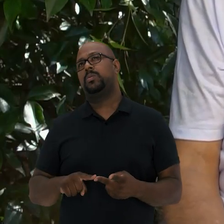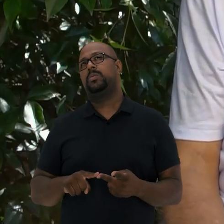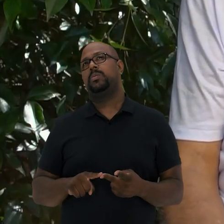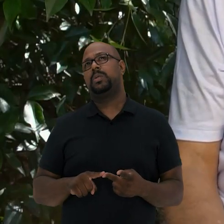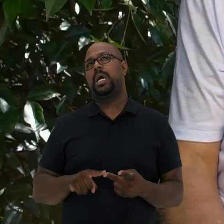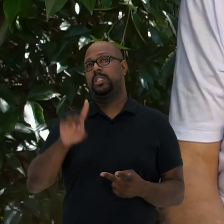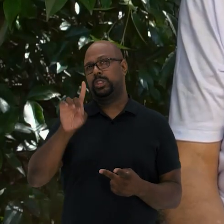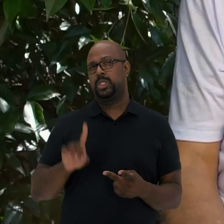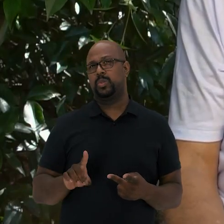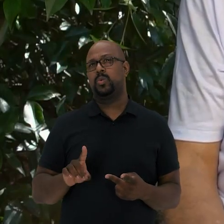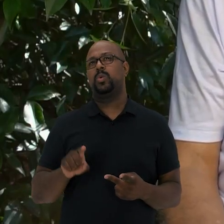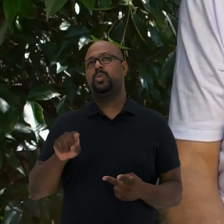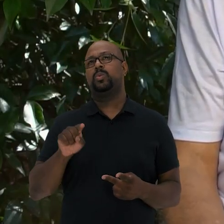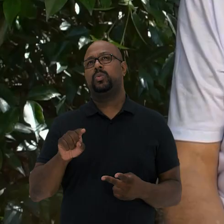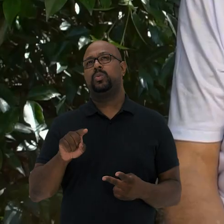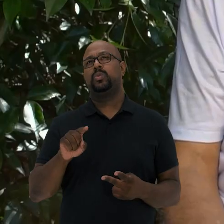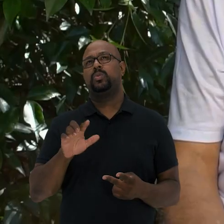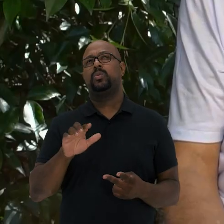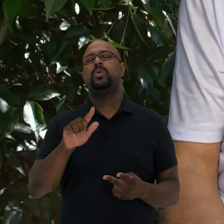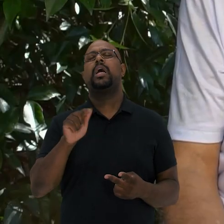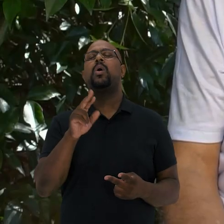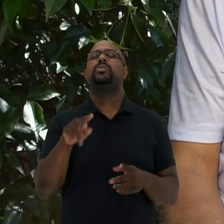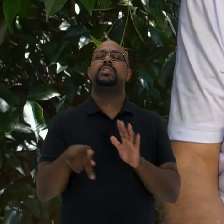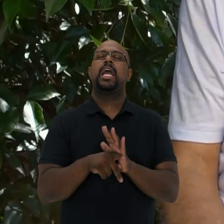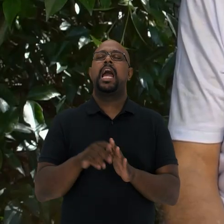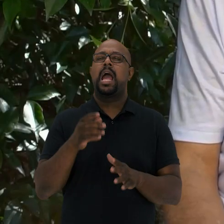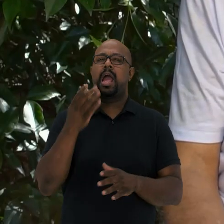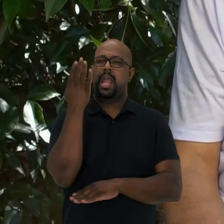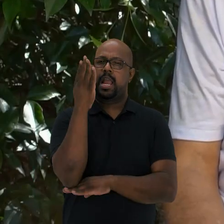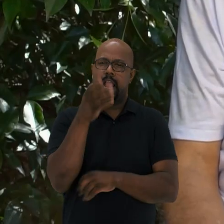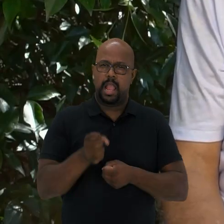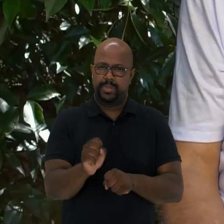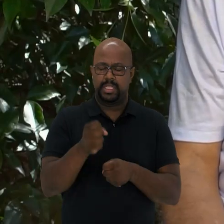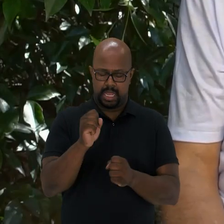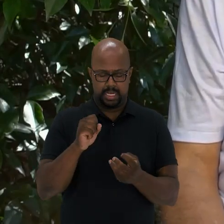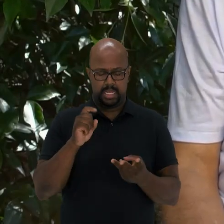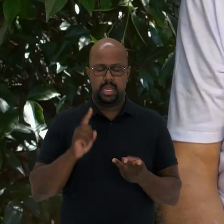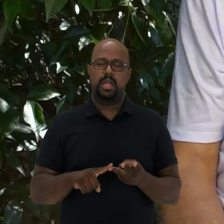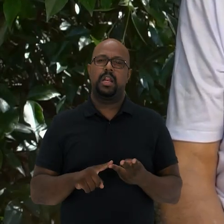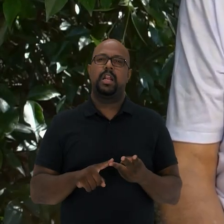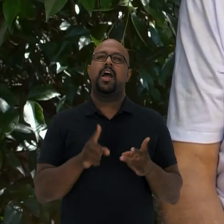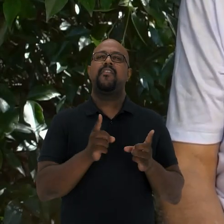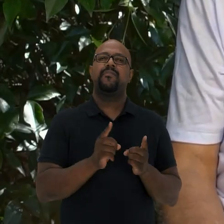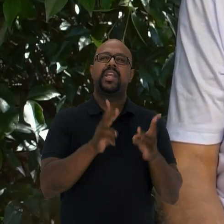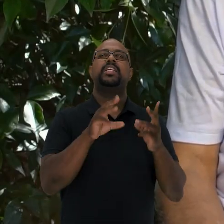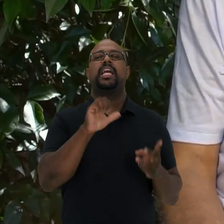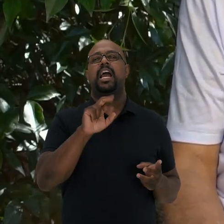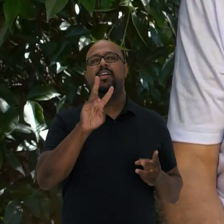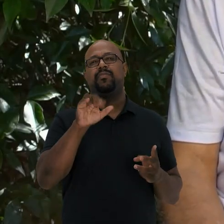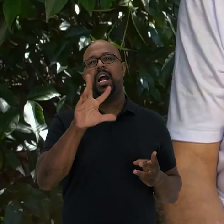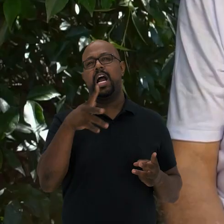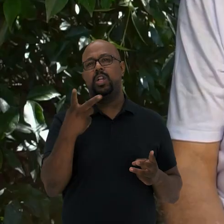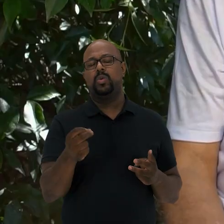era da diretoria do Grêmio Gaúcho da Carpintaria, era do Viana de